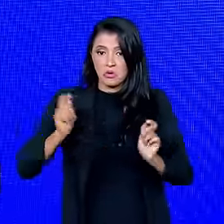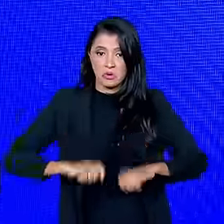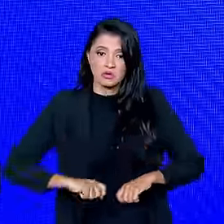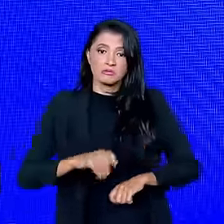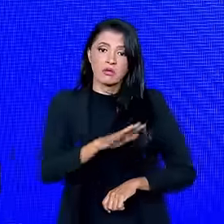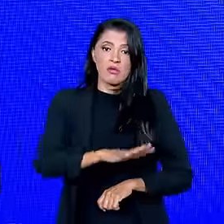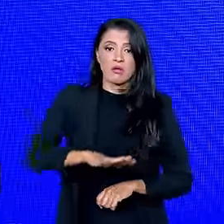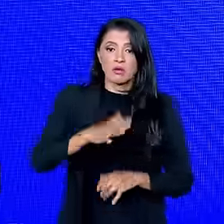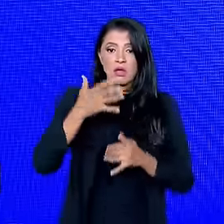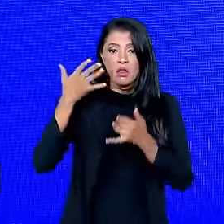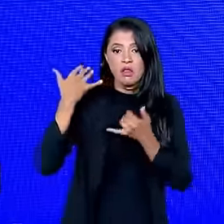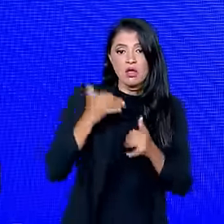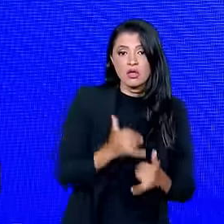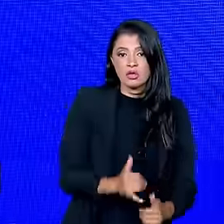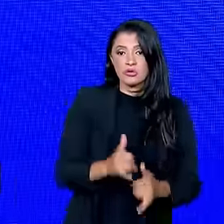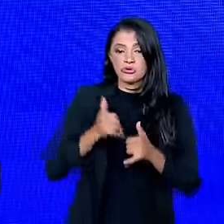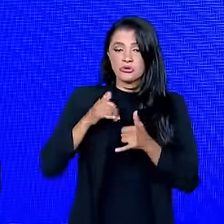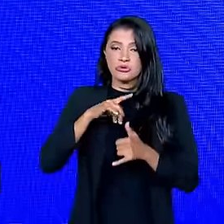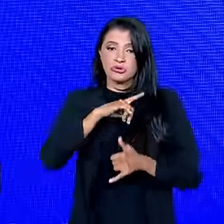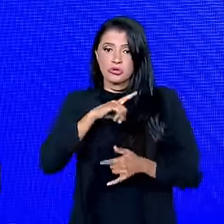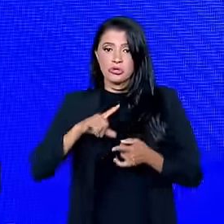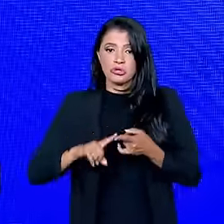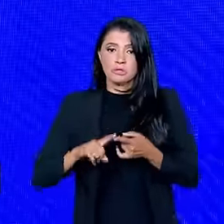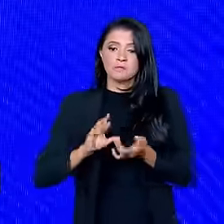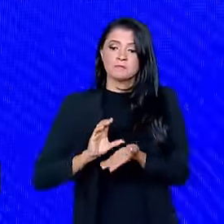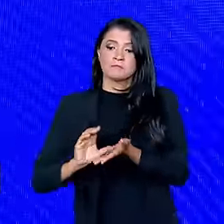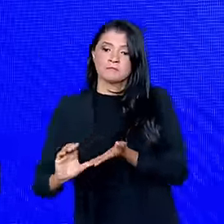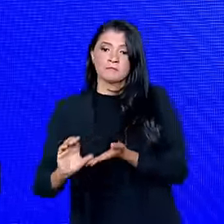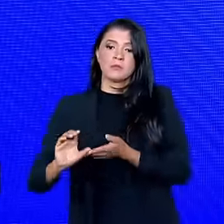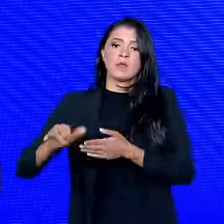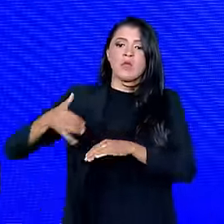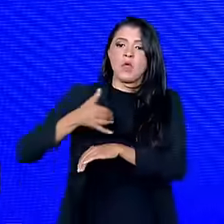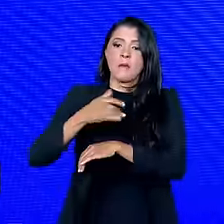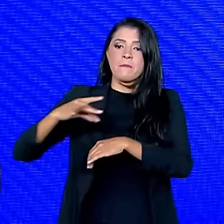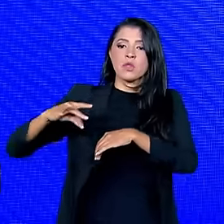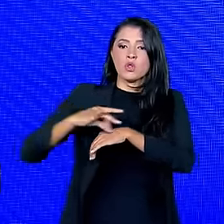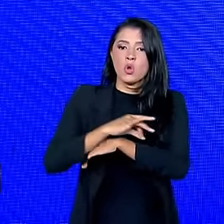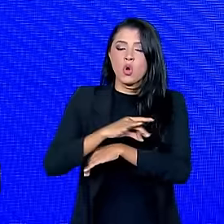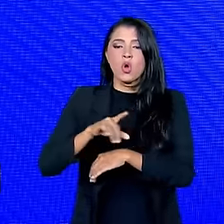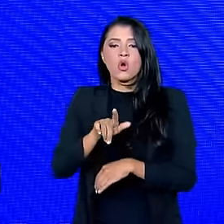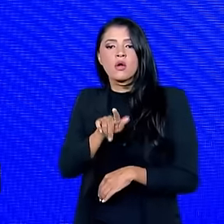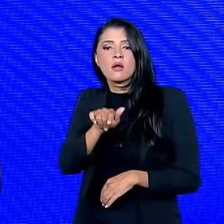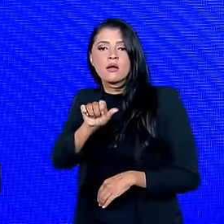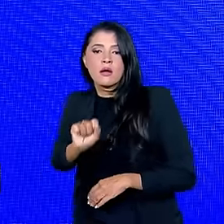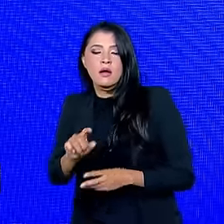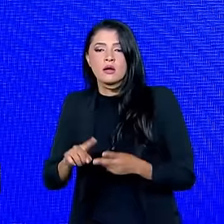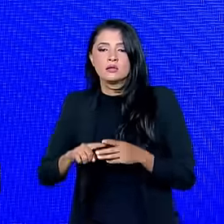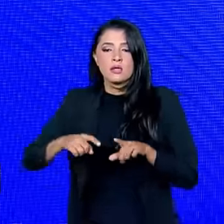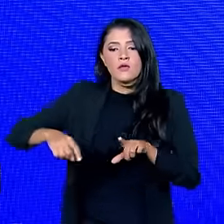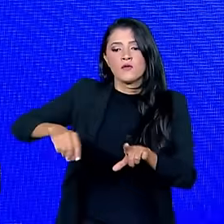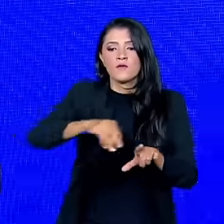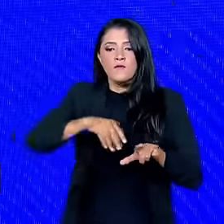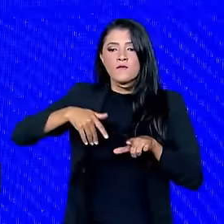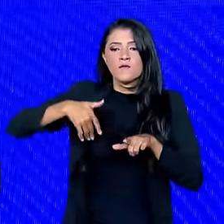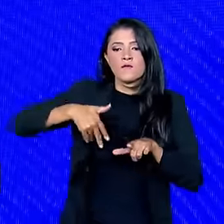aí incluído os investimentos em petróleo, em gás, fertilizantes,